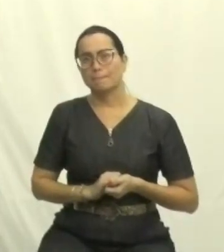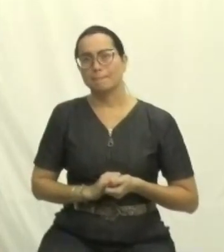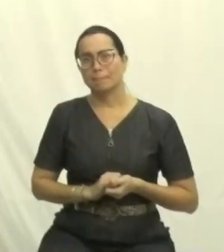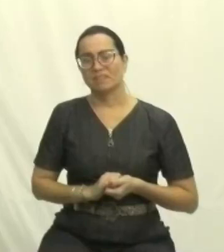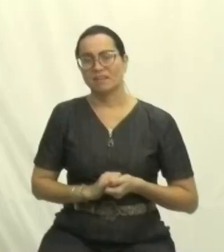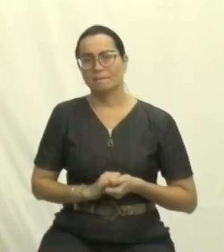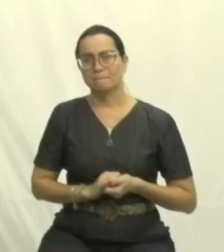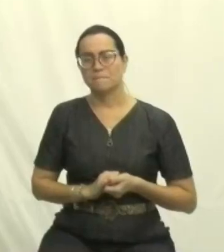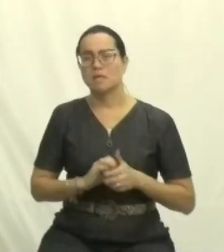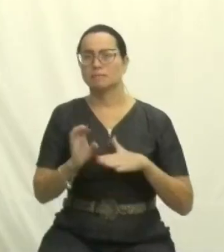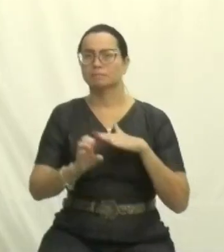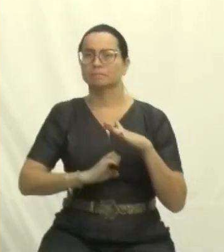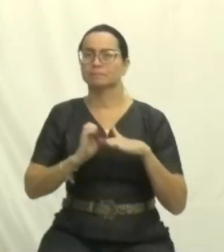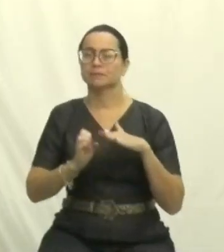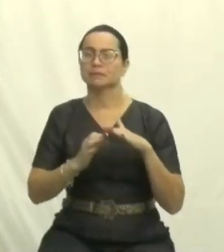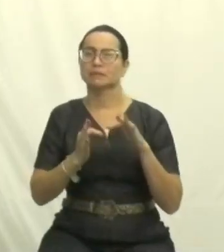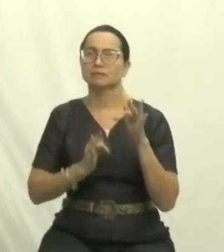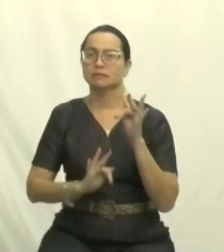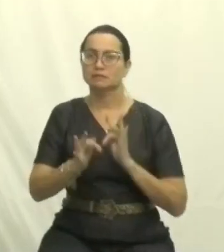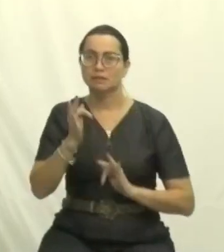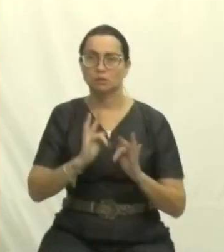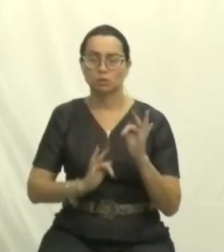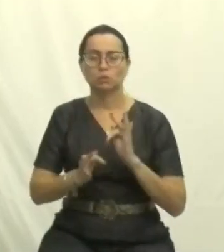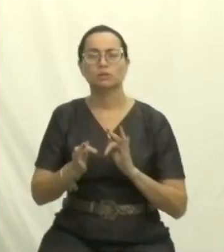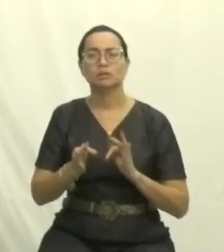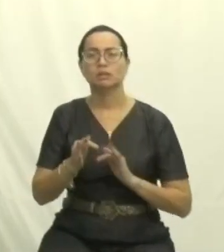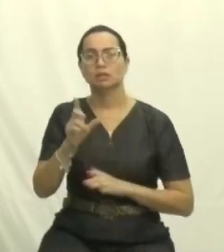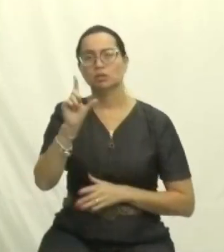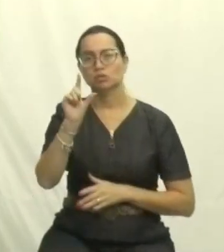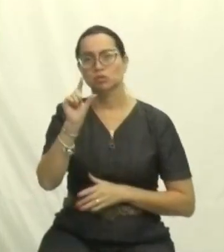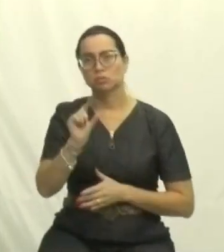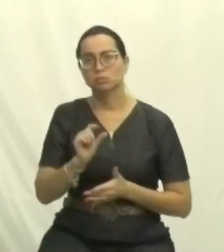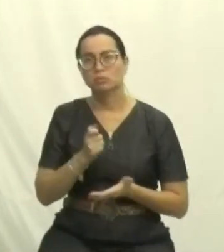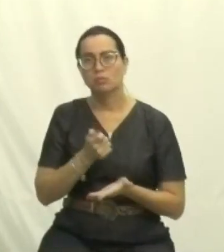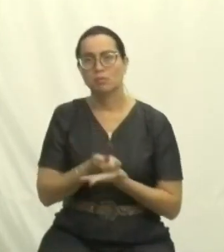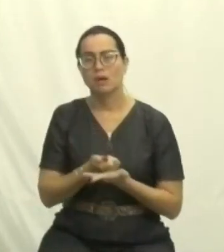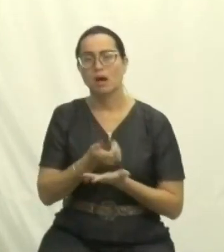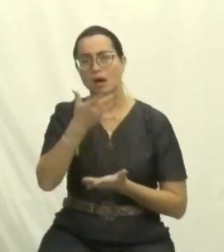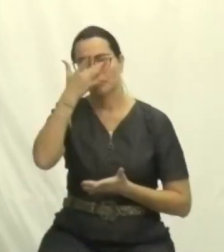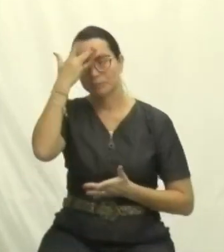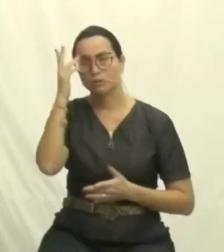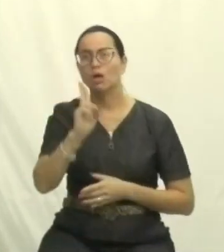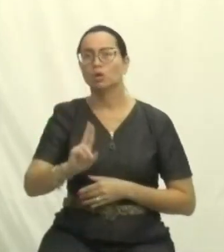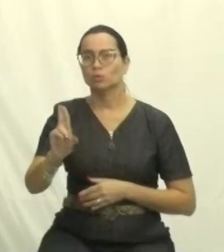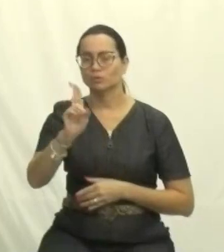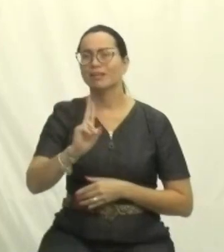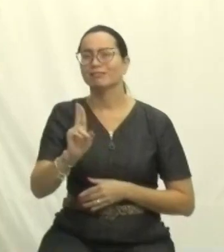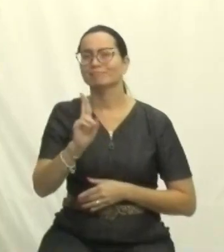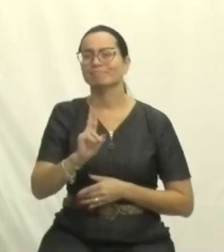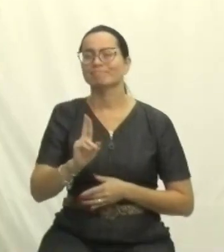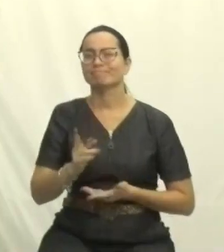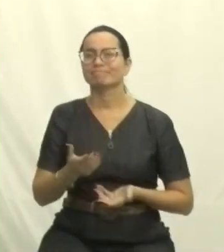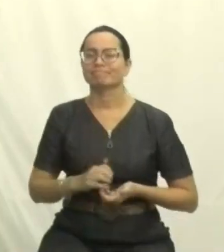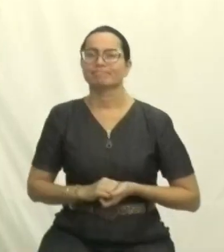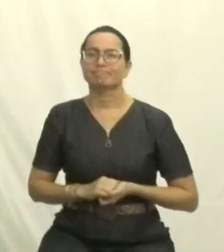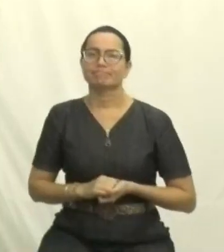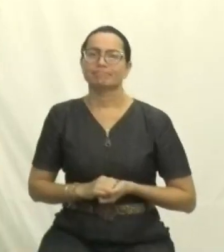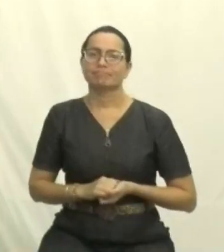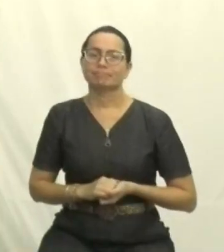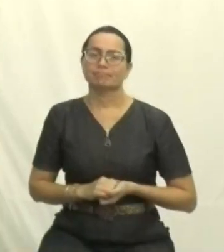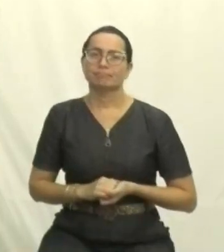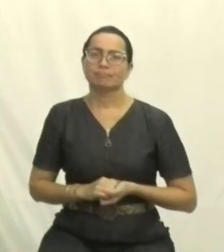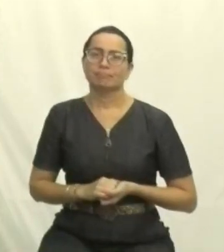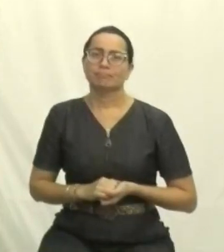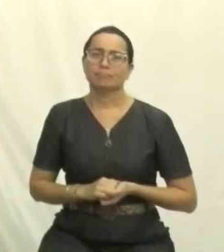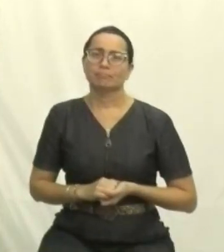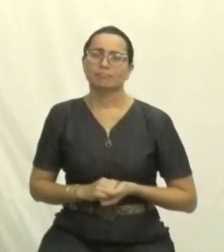apresentem tecnologias de ponta com menor valor, para que as pessoas possam utilizar dessa ferramenta, no qual eu e